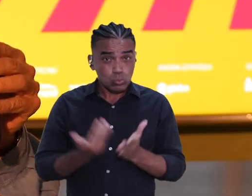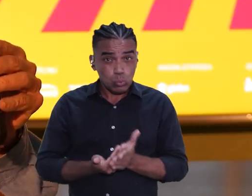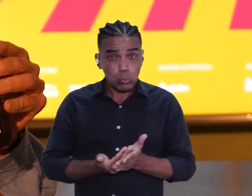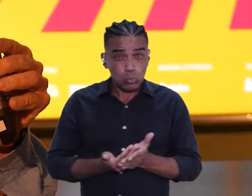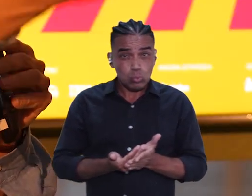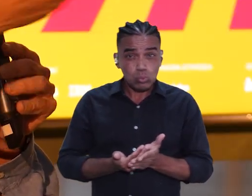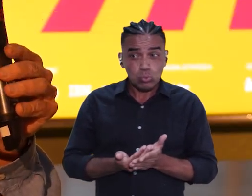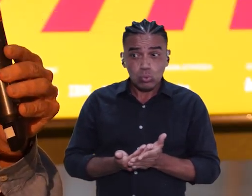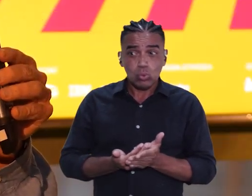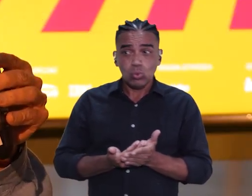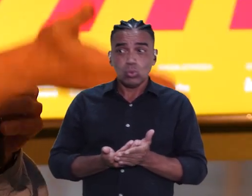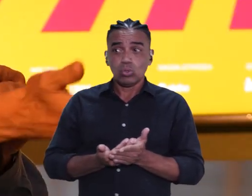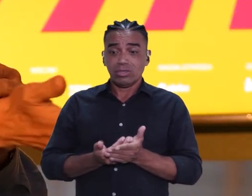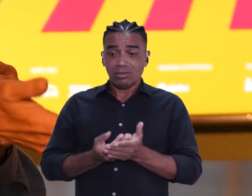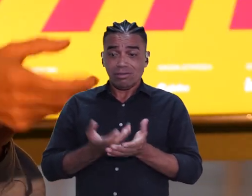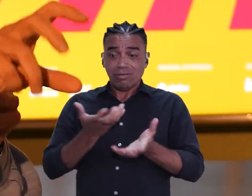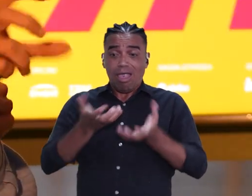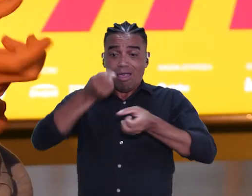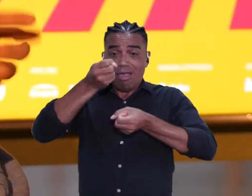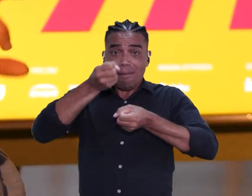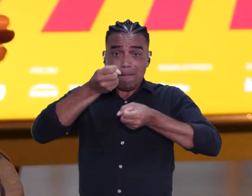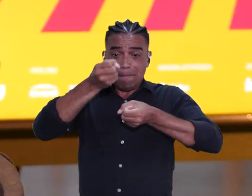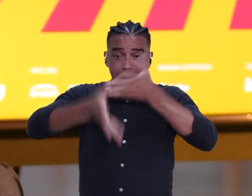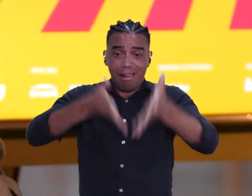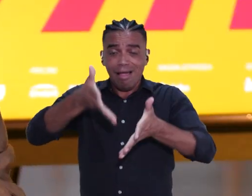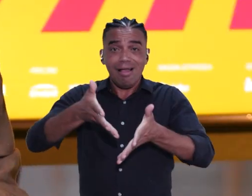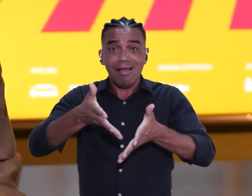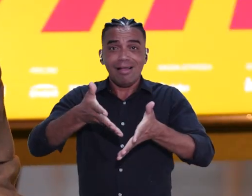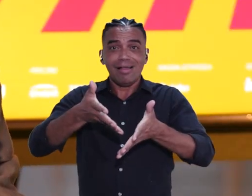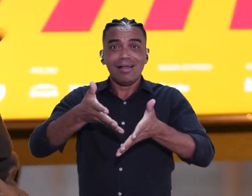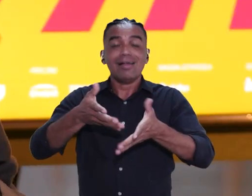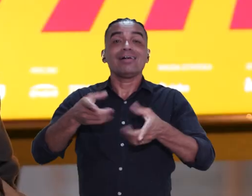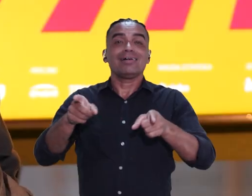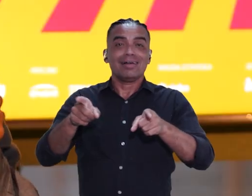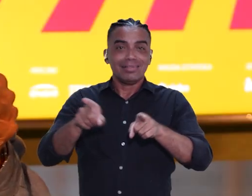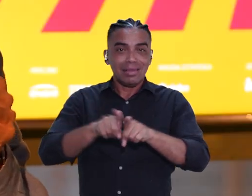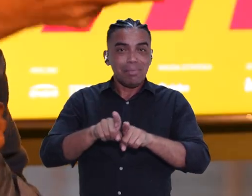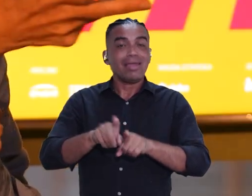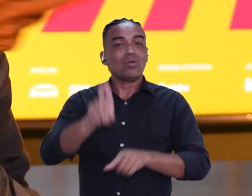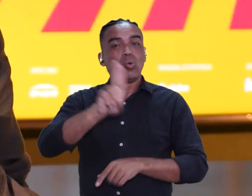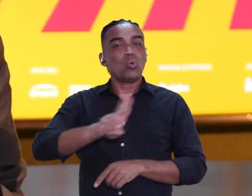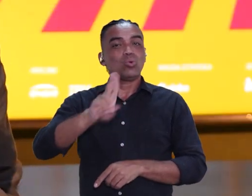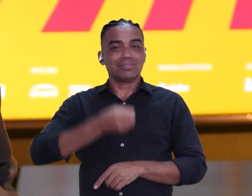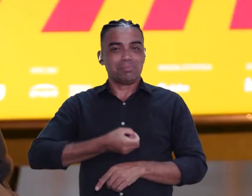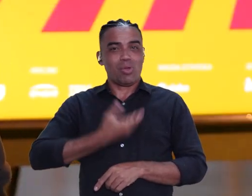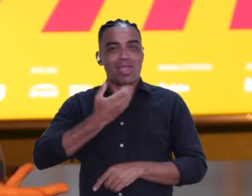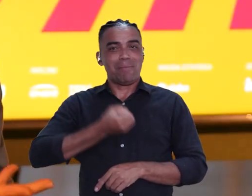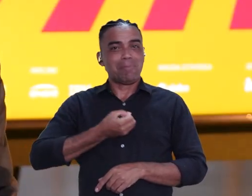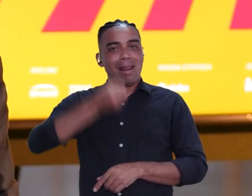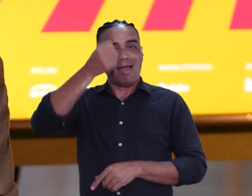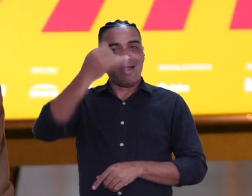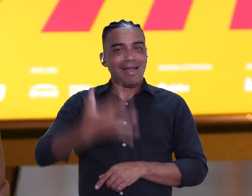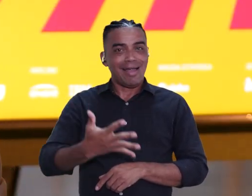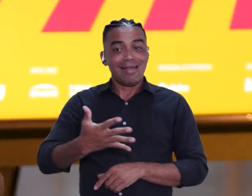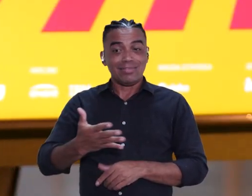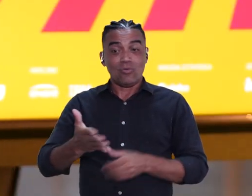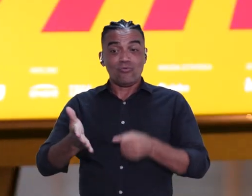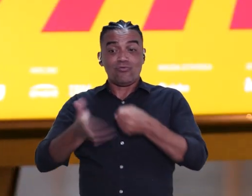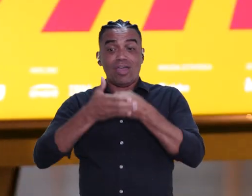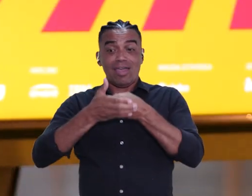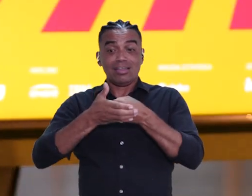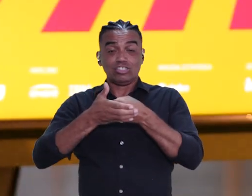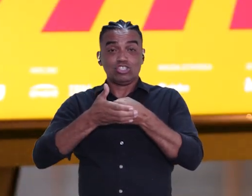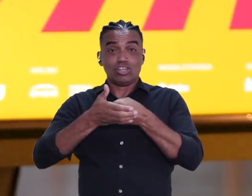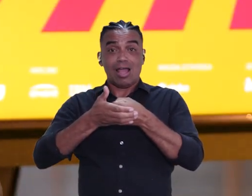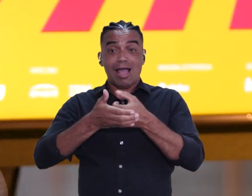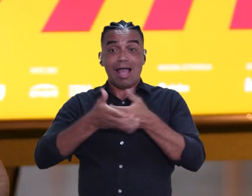diz rebate no poema. Então, esse nada tudo, né, daquilo que fecha e abre, é exatamente, né,